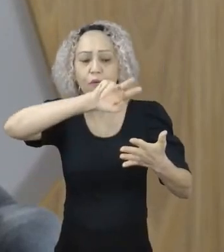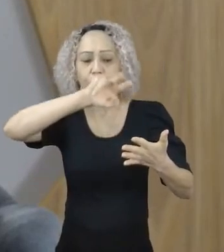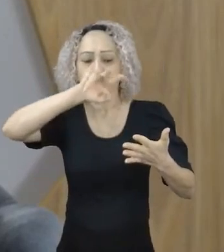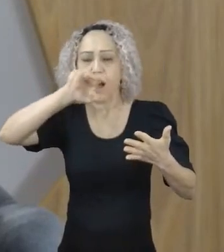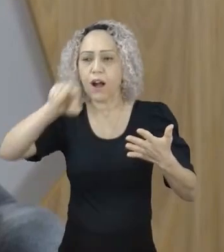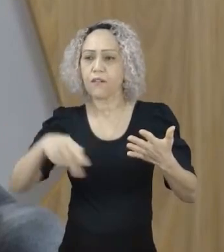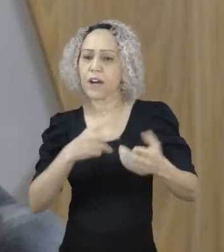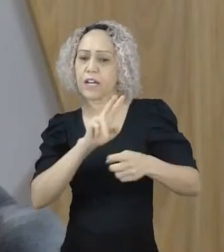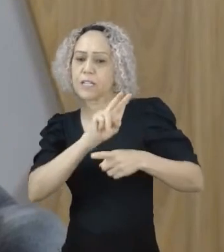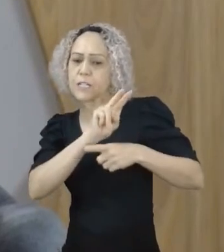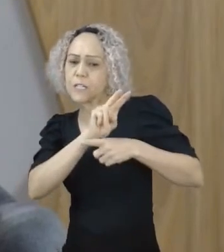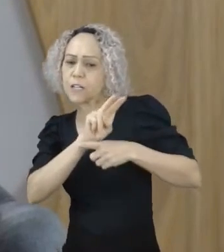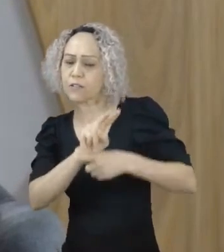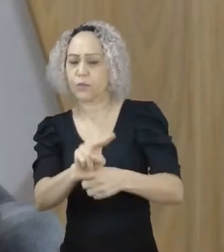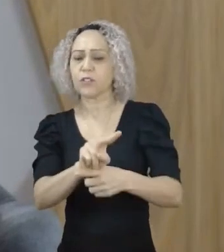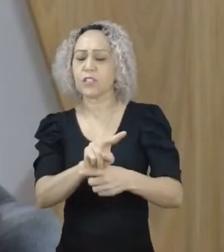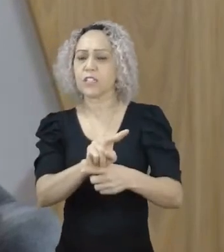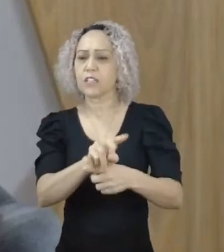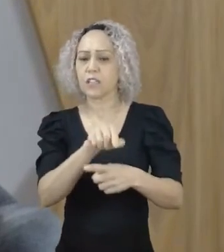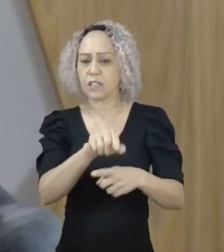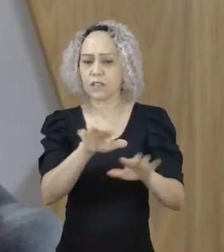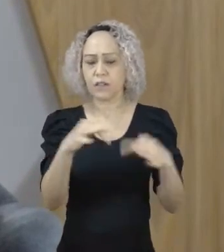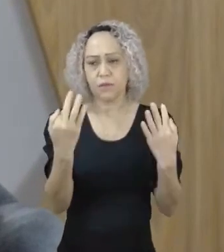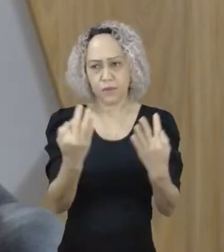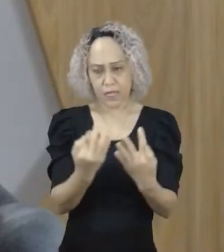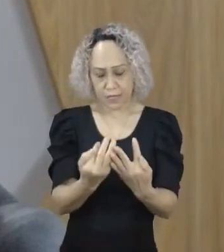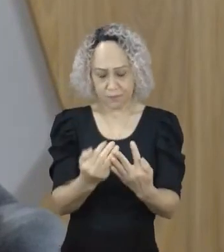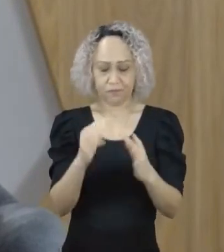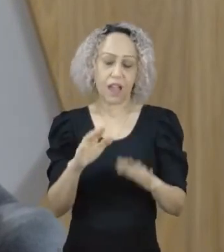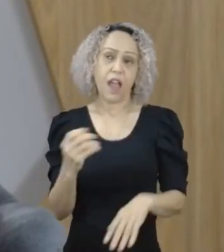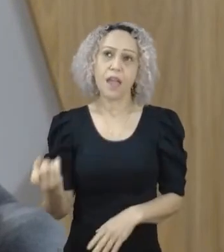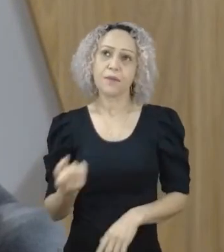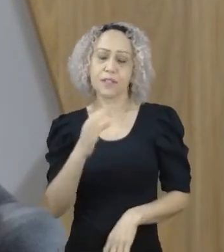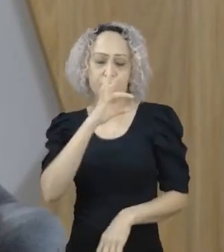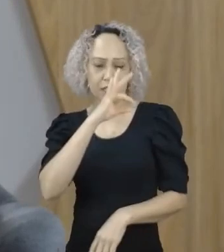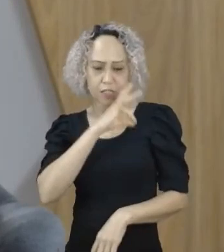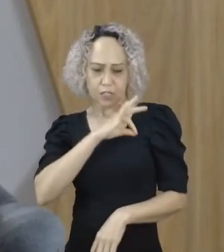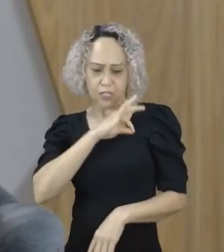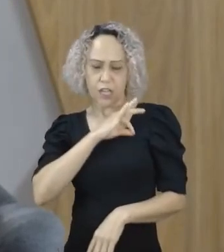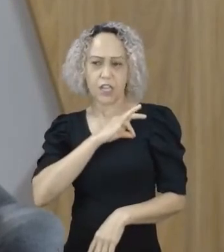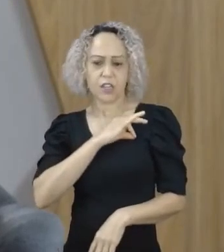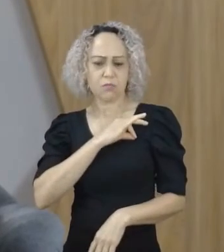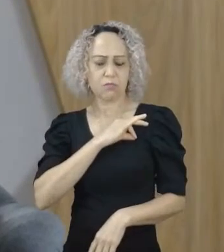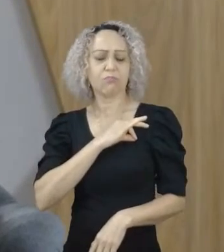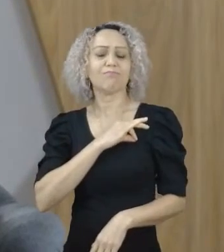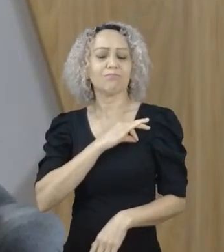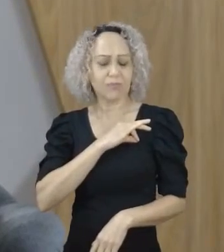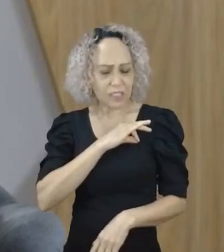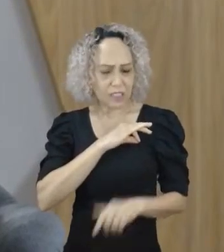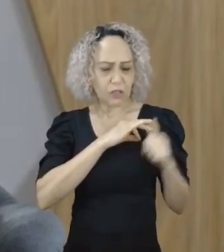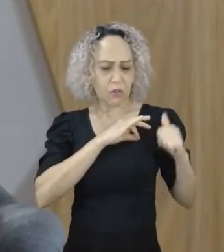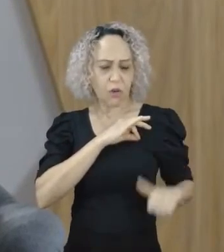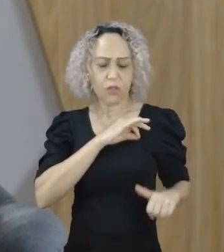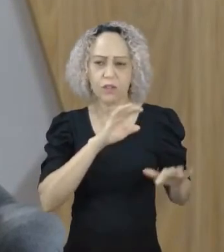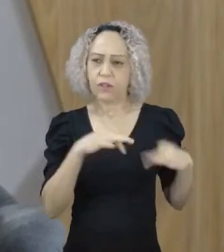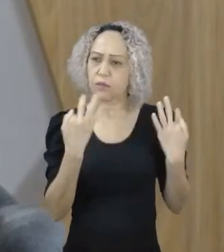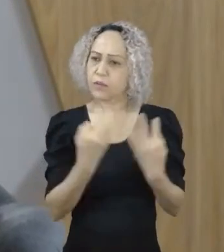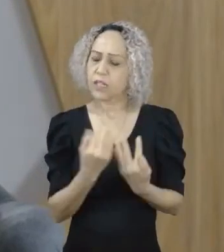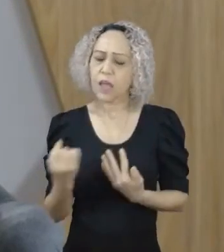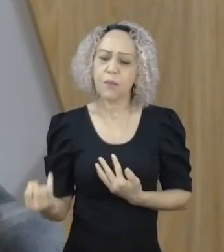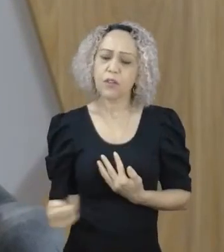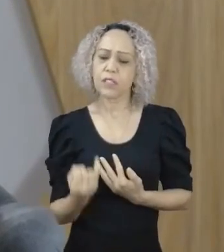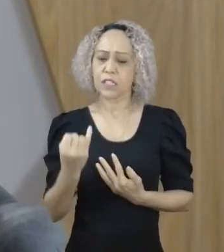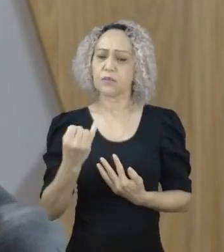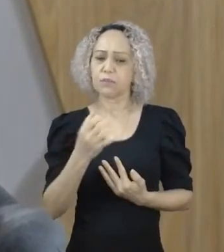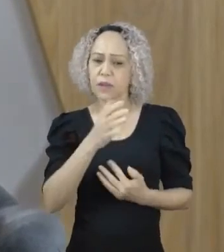é apenas, que já seria importante, chegar o dinheiro lá para comprar comida na família, mas é uma política muito mais ampla. Por isso que